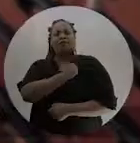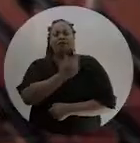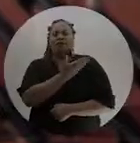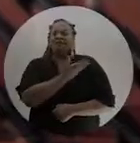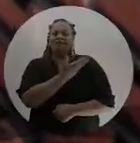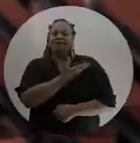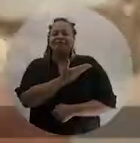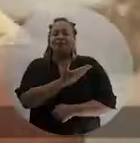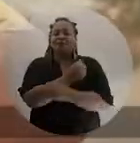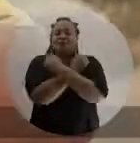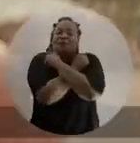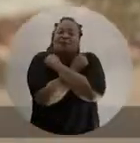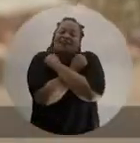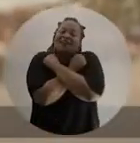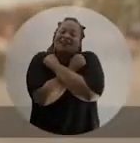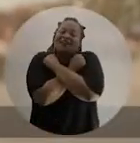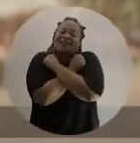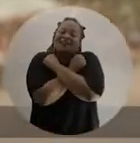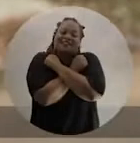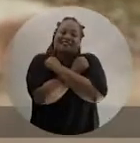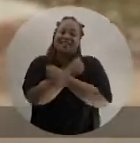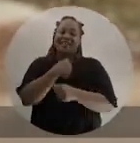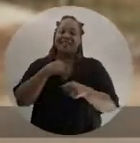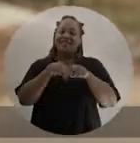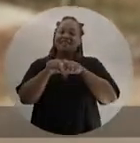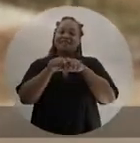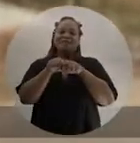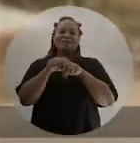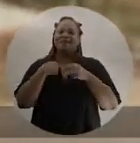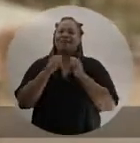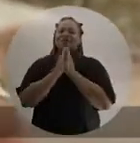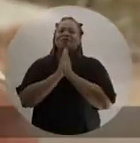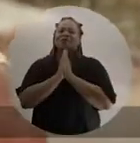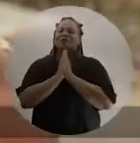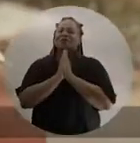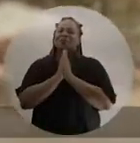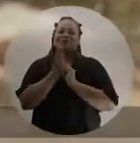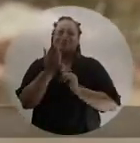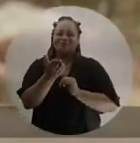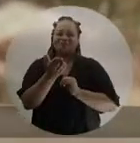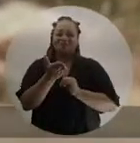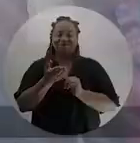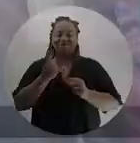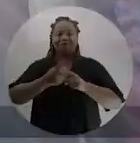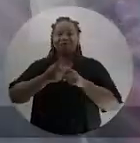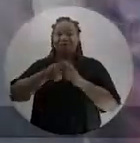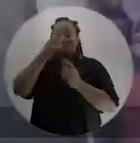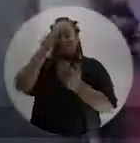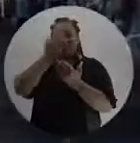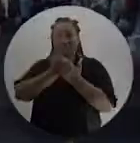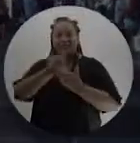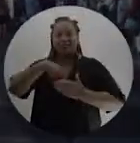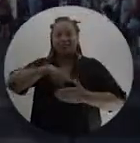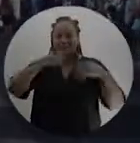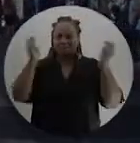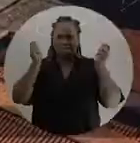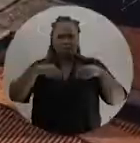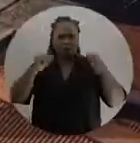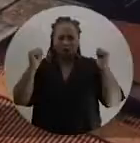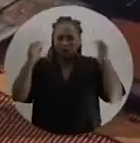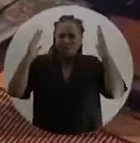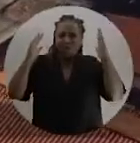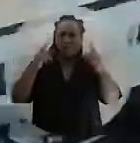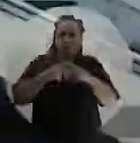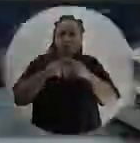amigo. Tamo junto. Um abraço da sua irmã, que tanto ora por você. Por que acreditar que podemos fazer